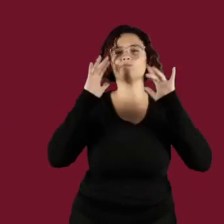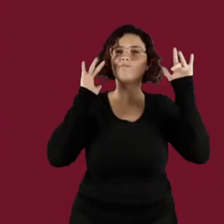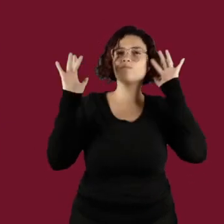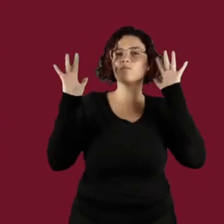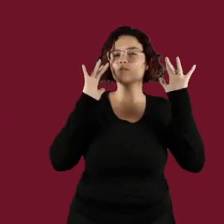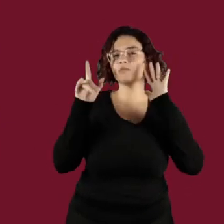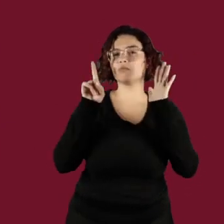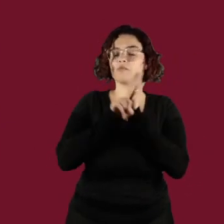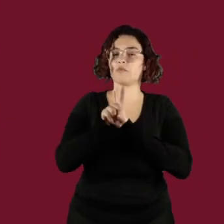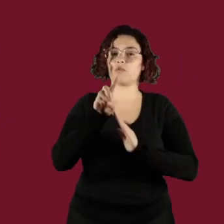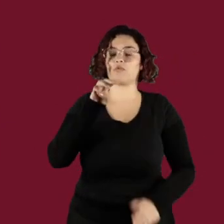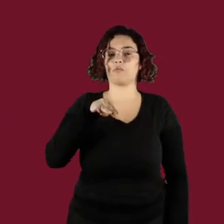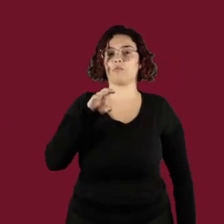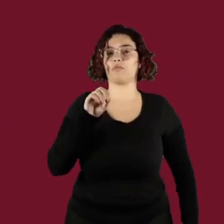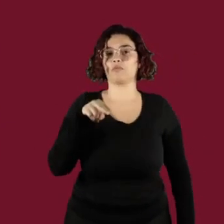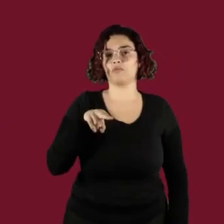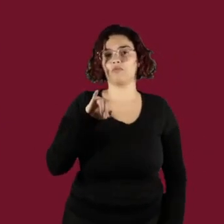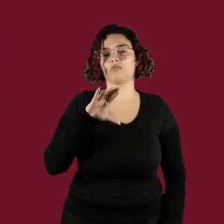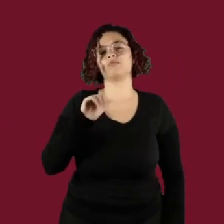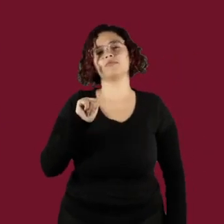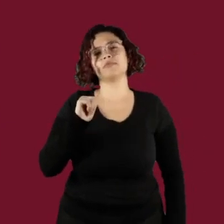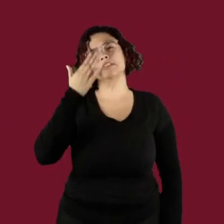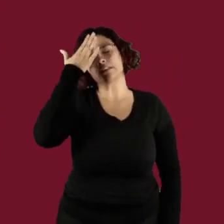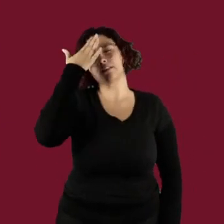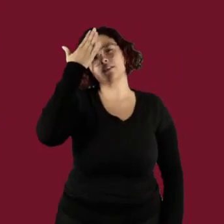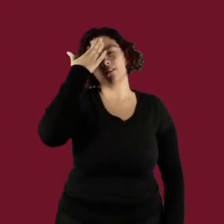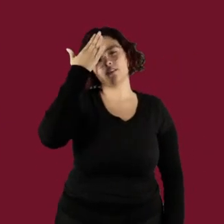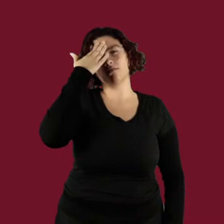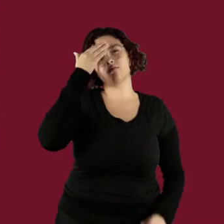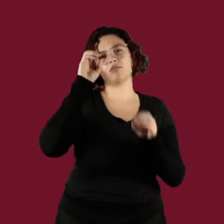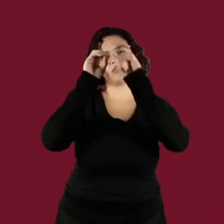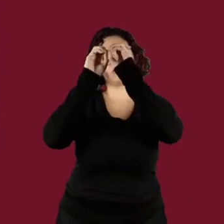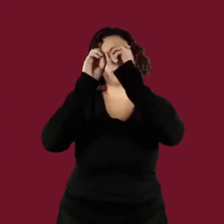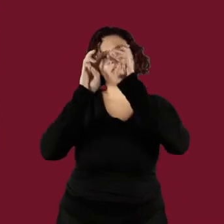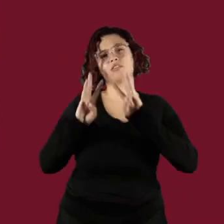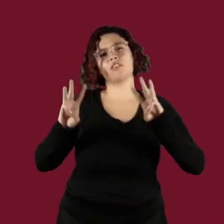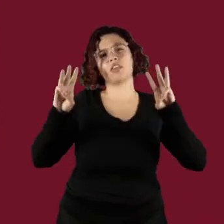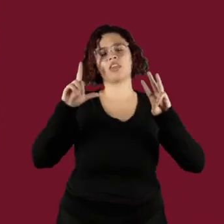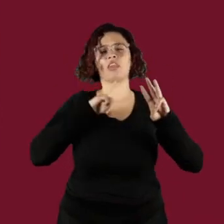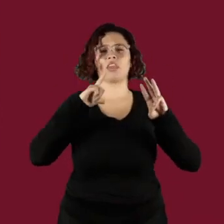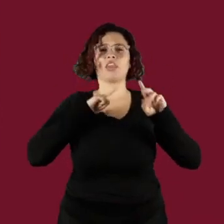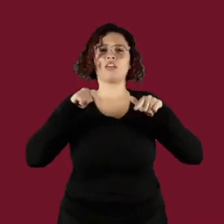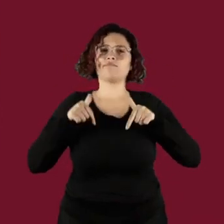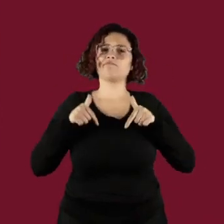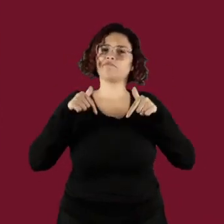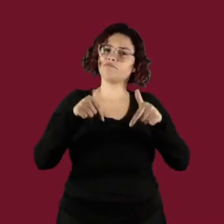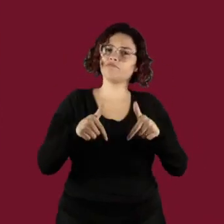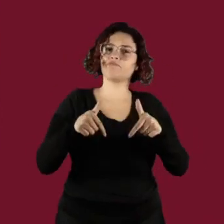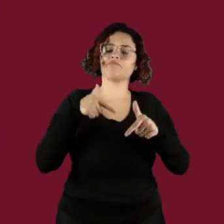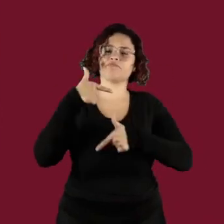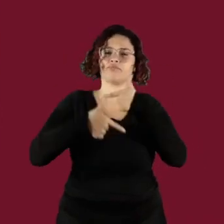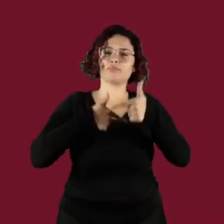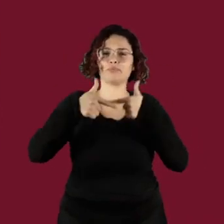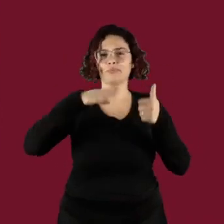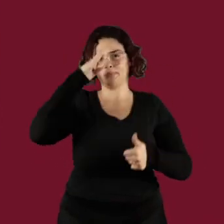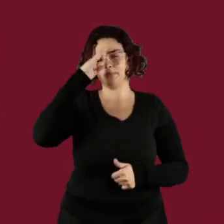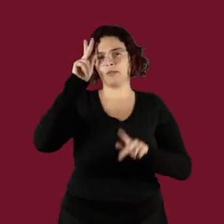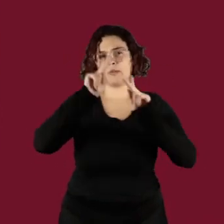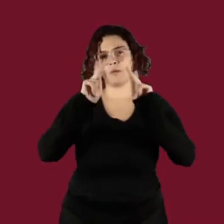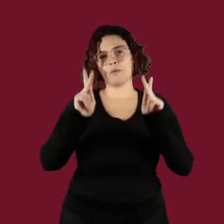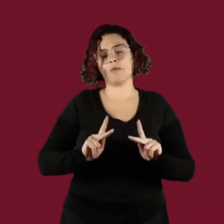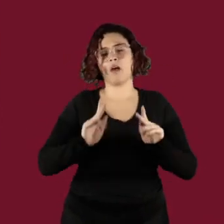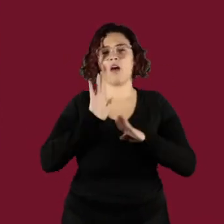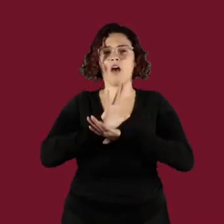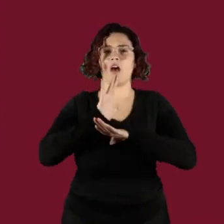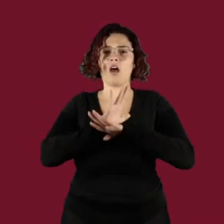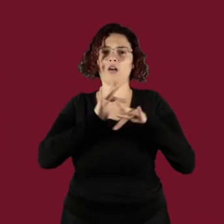Mônica. Sabemos que a ONU tem uma missão de paz entre as nações, de ajuda humanitária, de